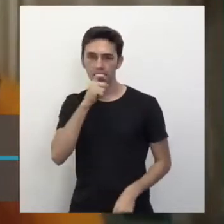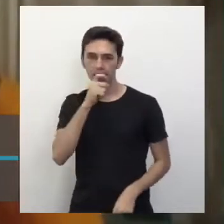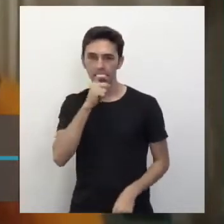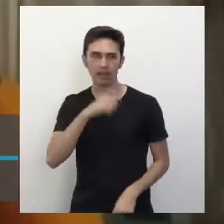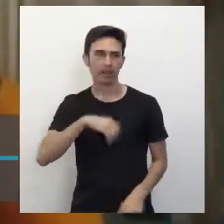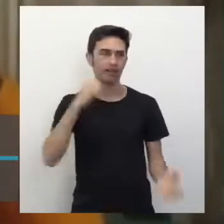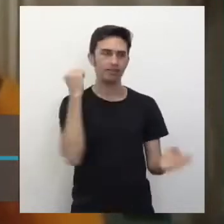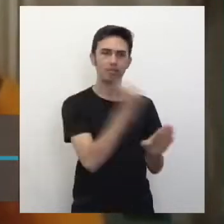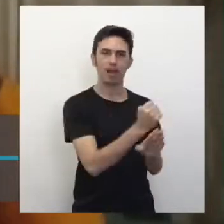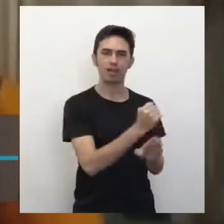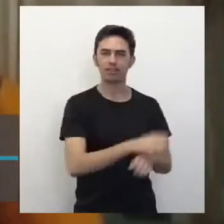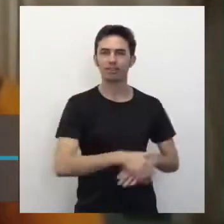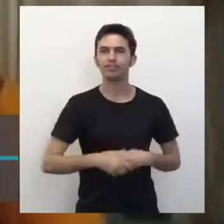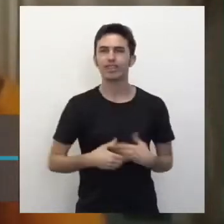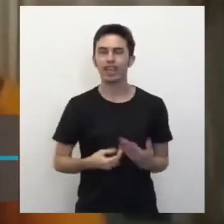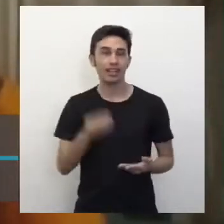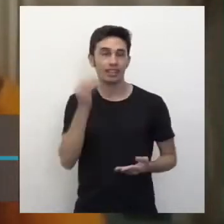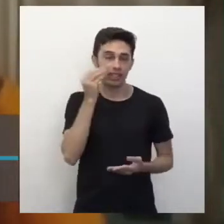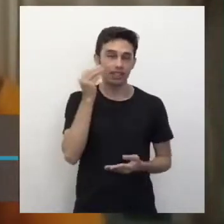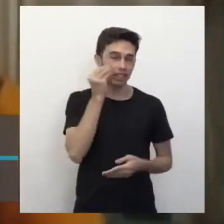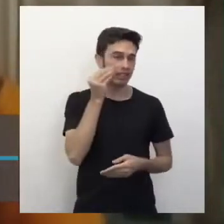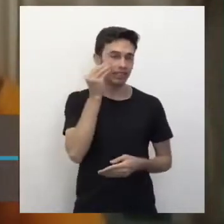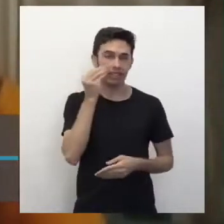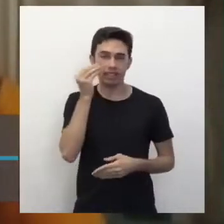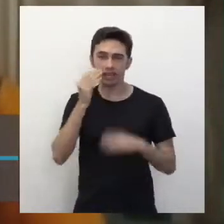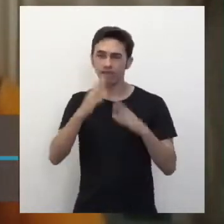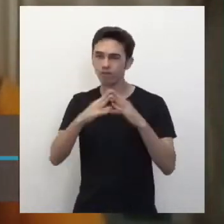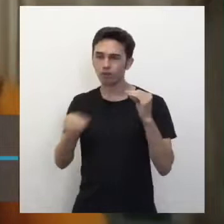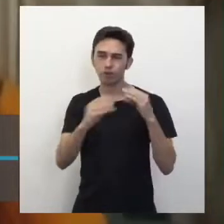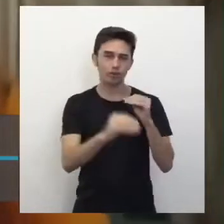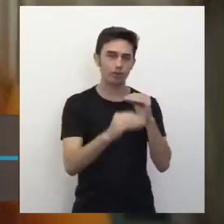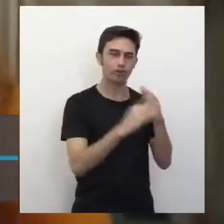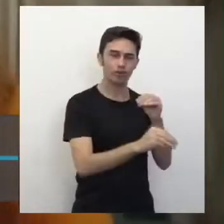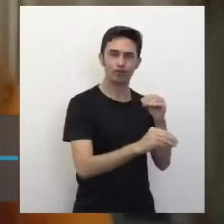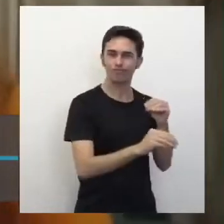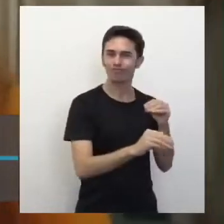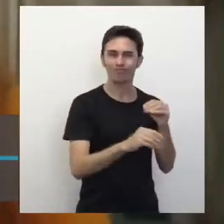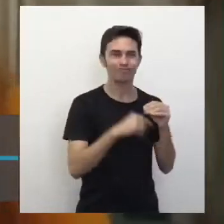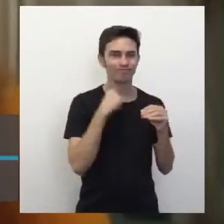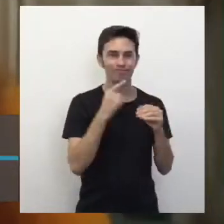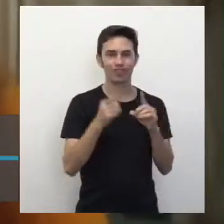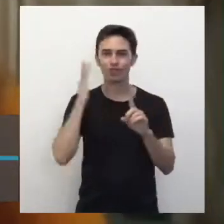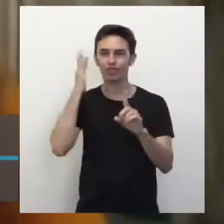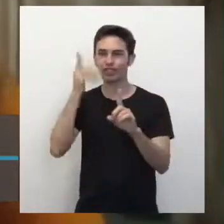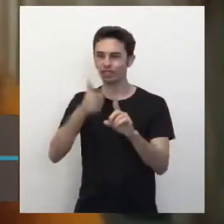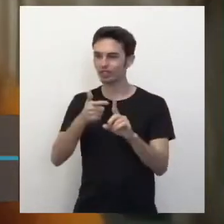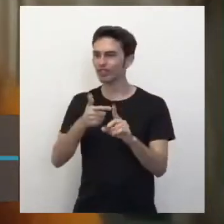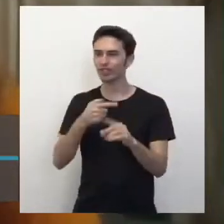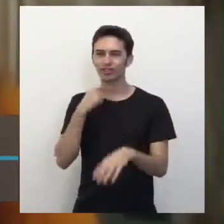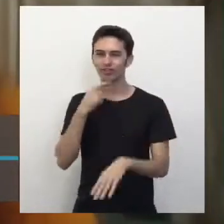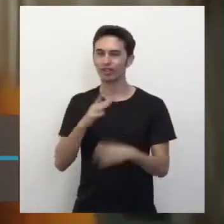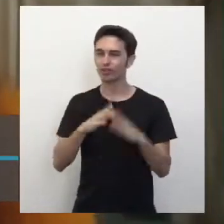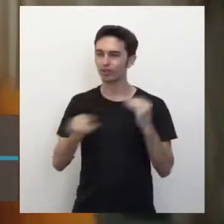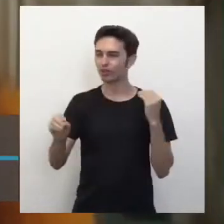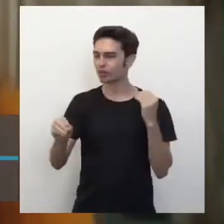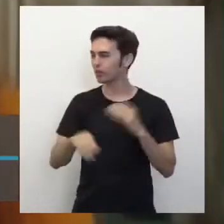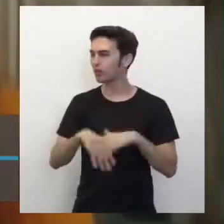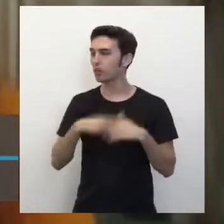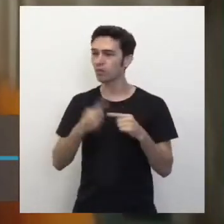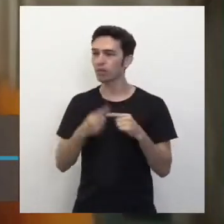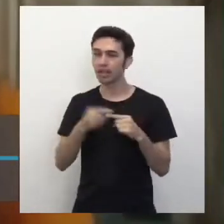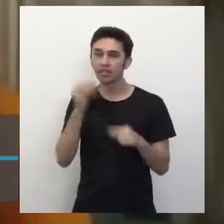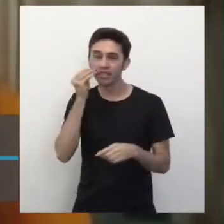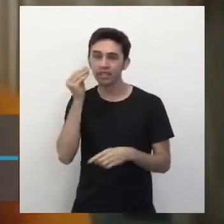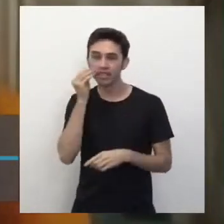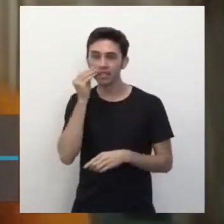Édipo tenta a todo custo fugir do destino, mas não consegue, porque até as tentativas que ele faz de fugir